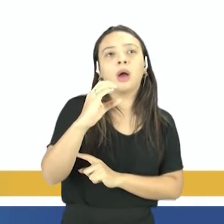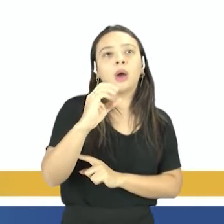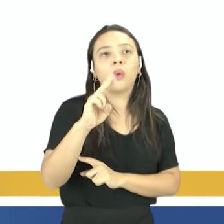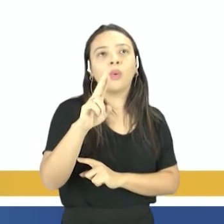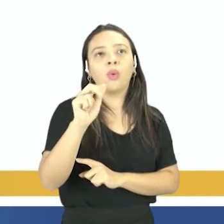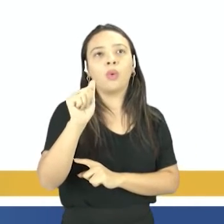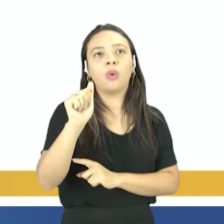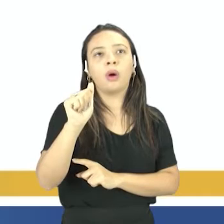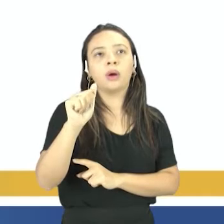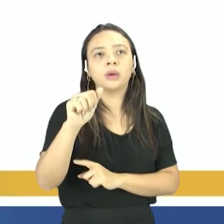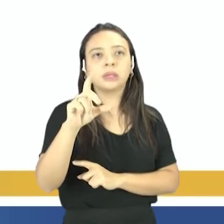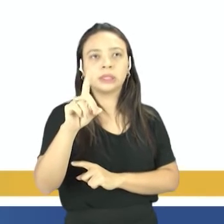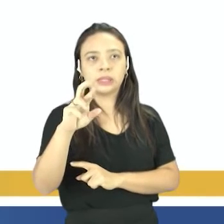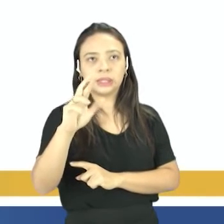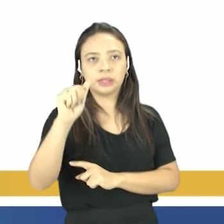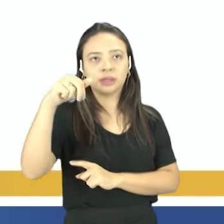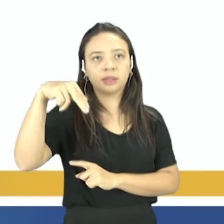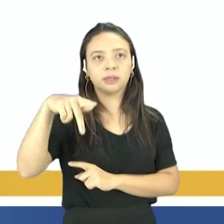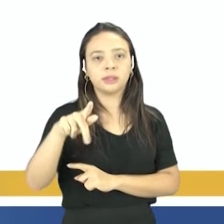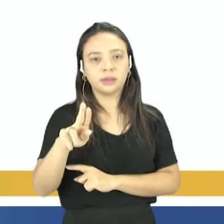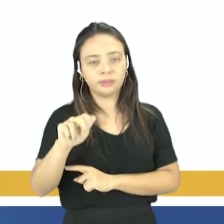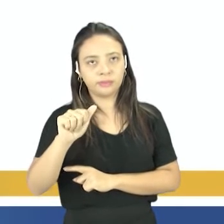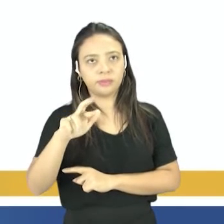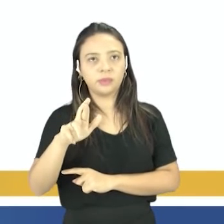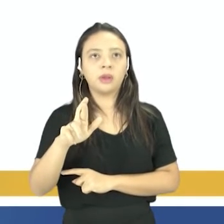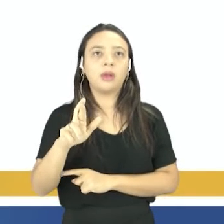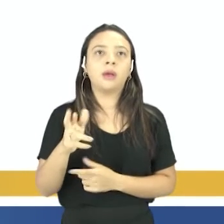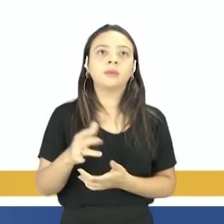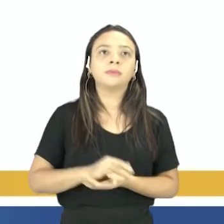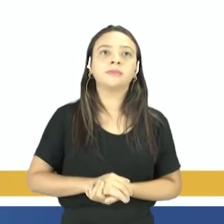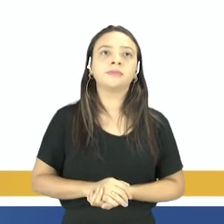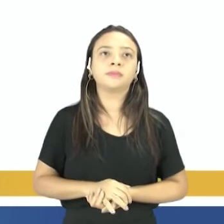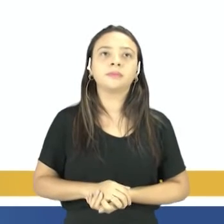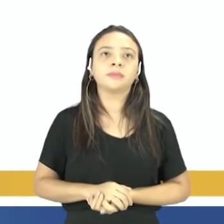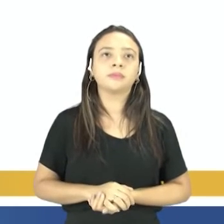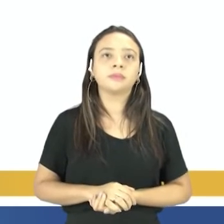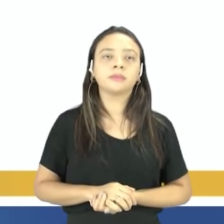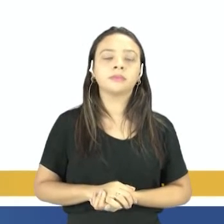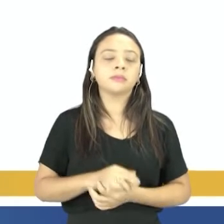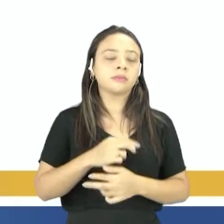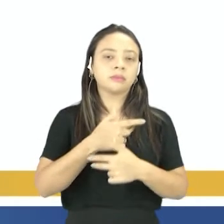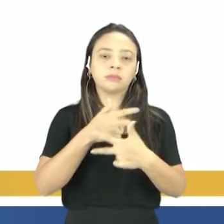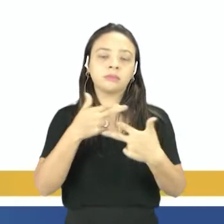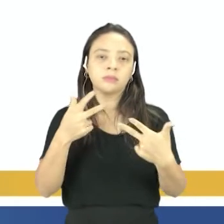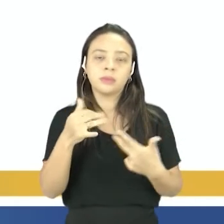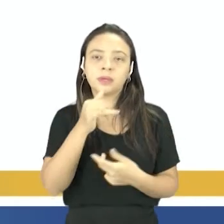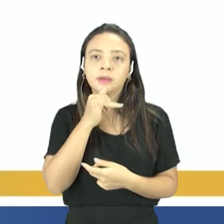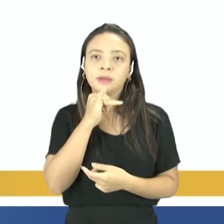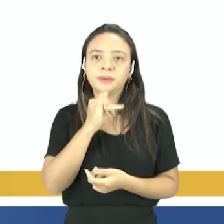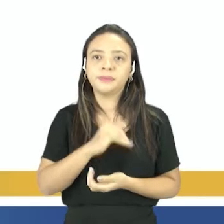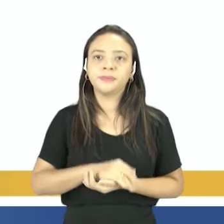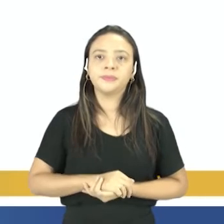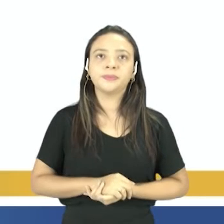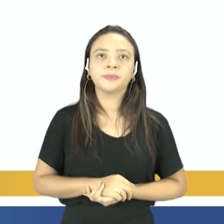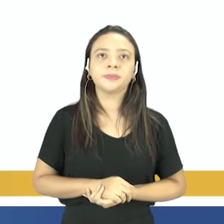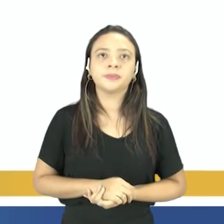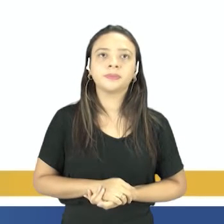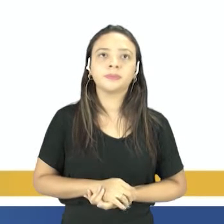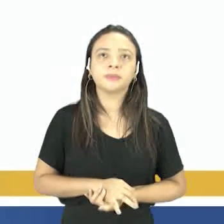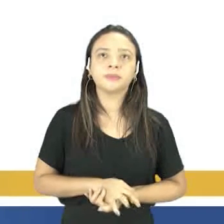diante. Se a base é um pentágono, eu falo em pirâmide pentagonal e assim por diante.